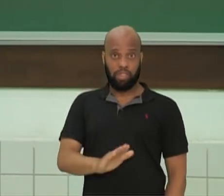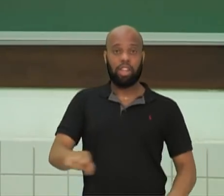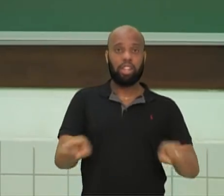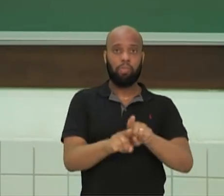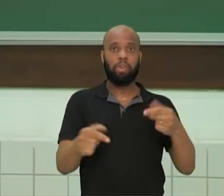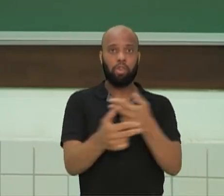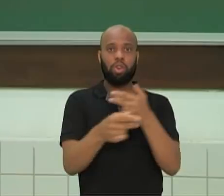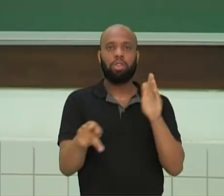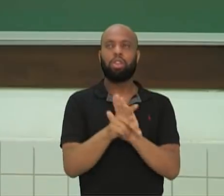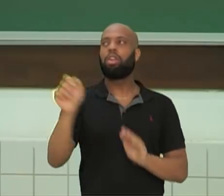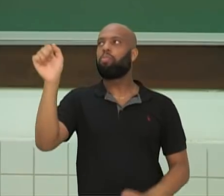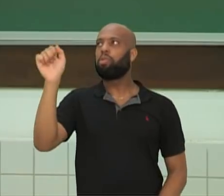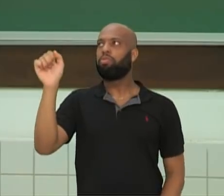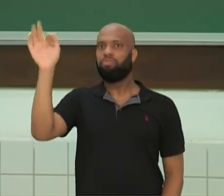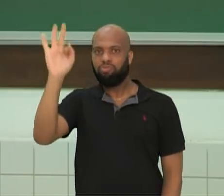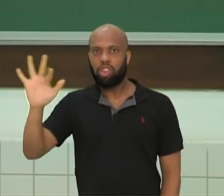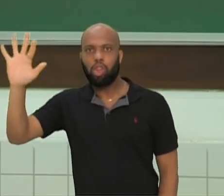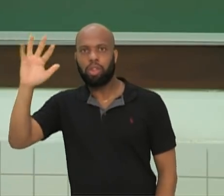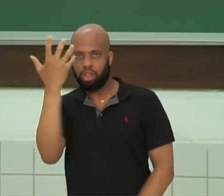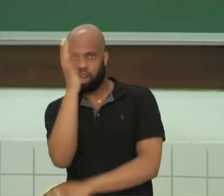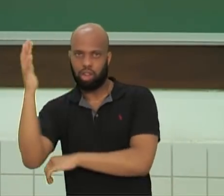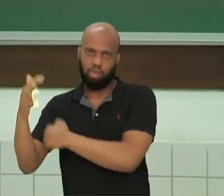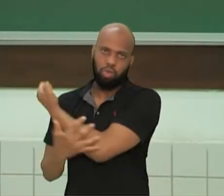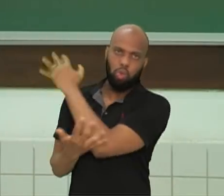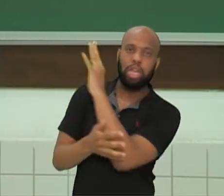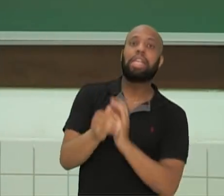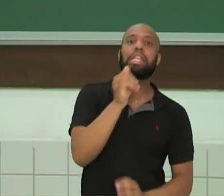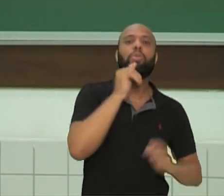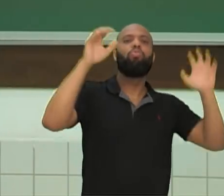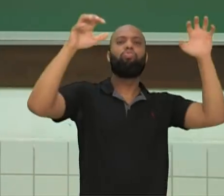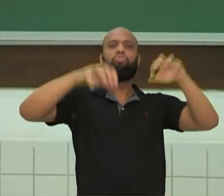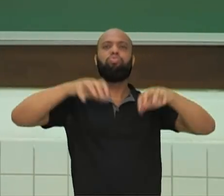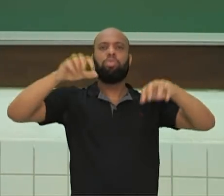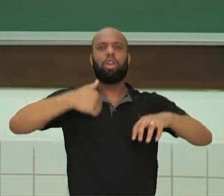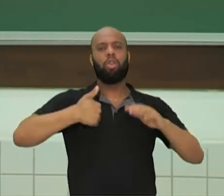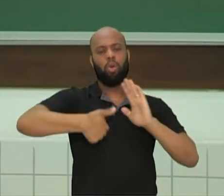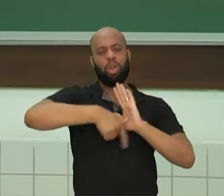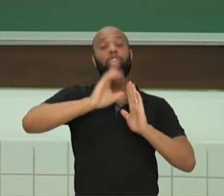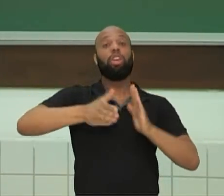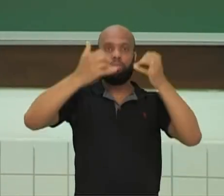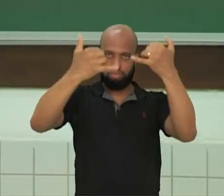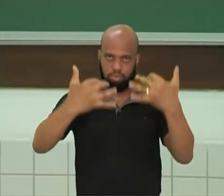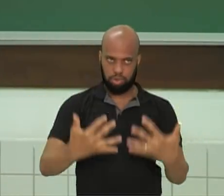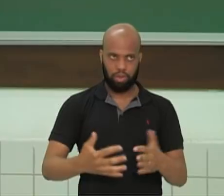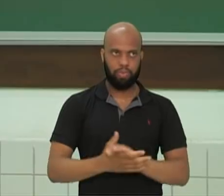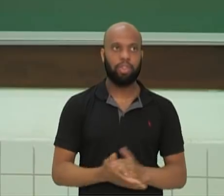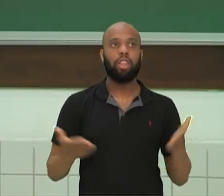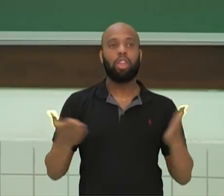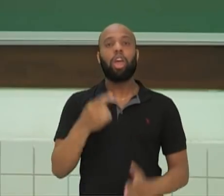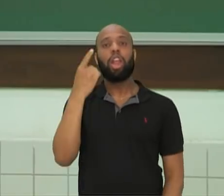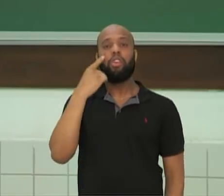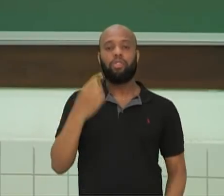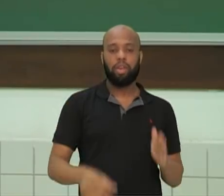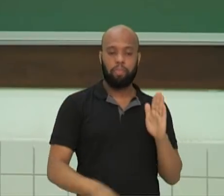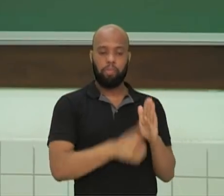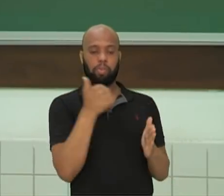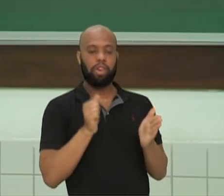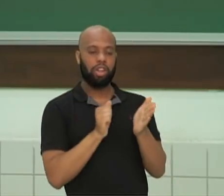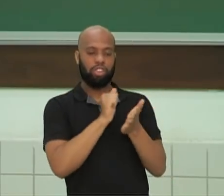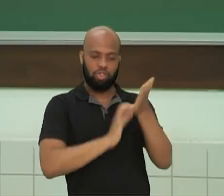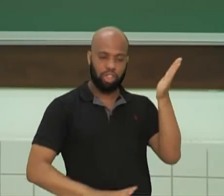é chover, como eu acabei de relatar para vocês, tá certo? Então, vejamos a primeira